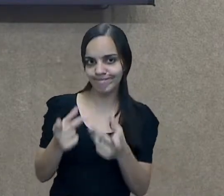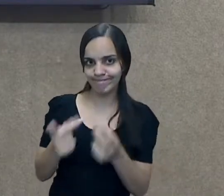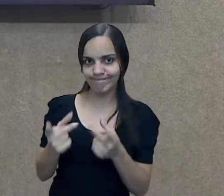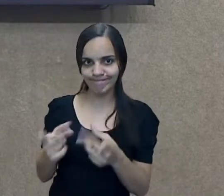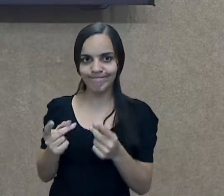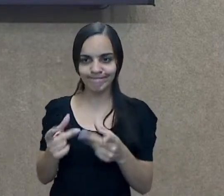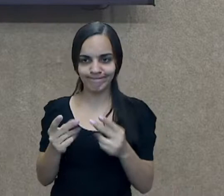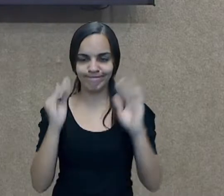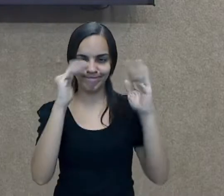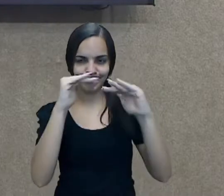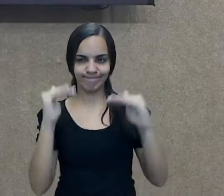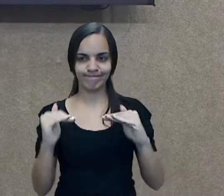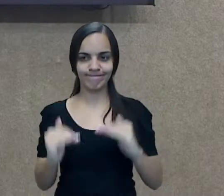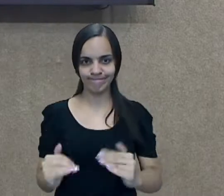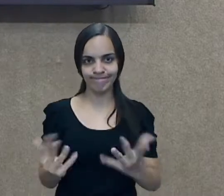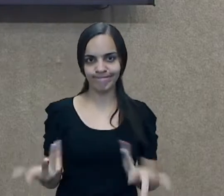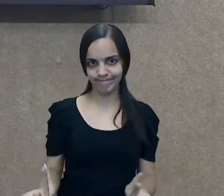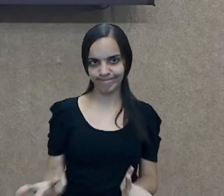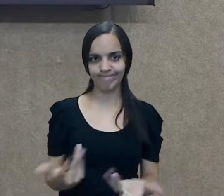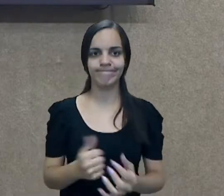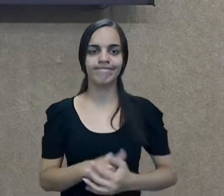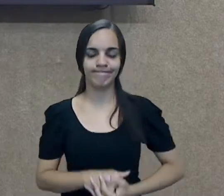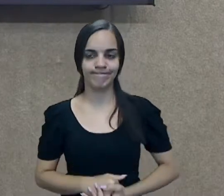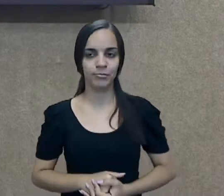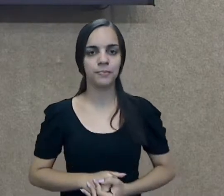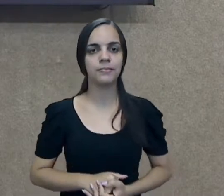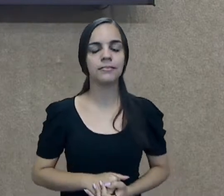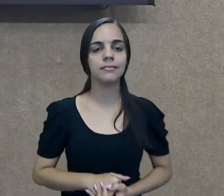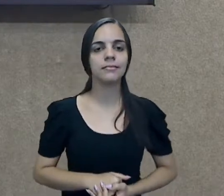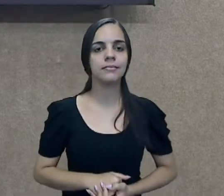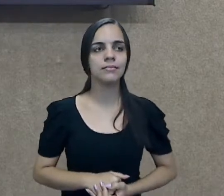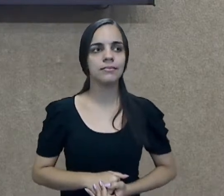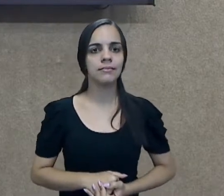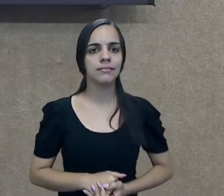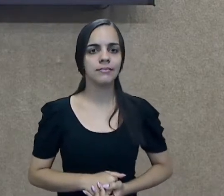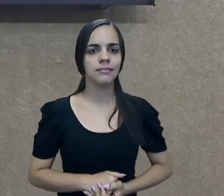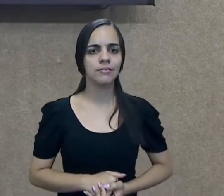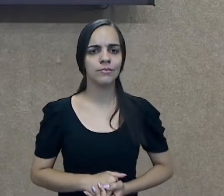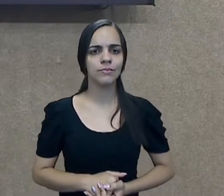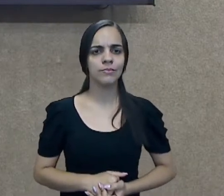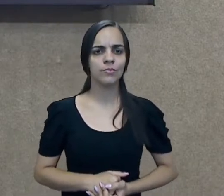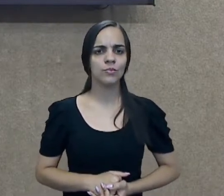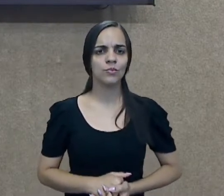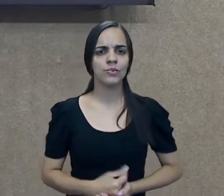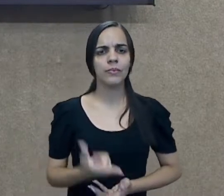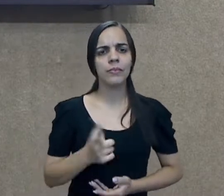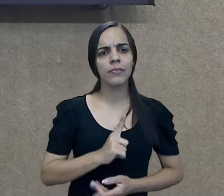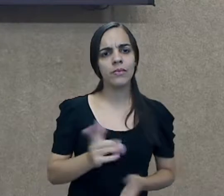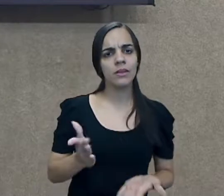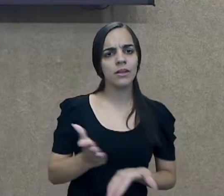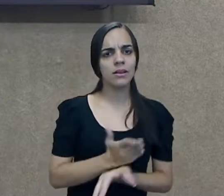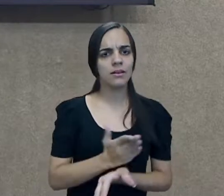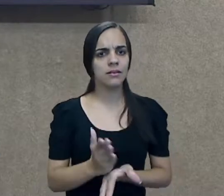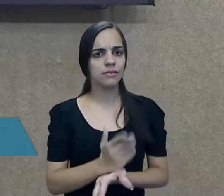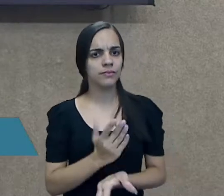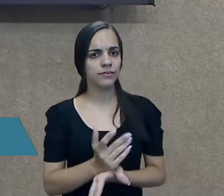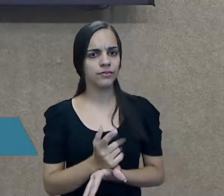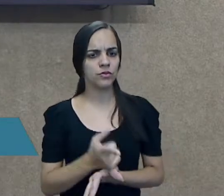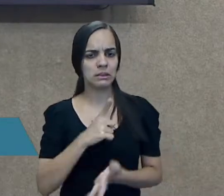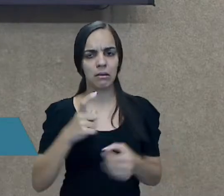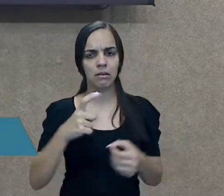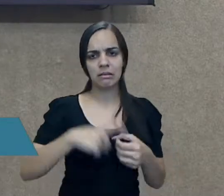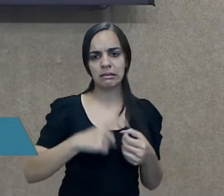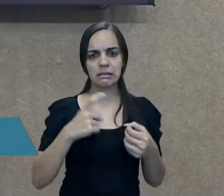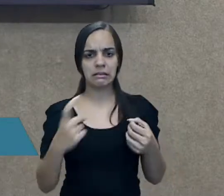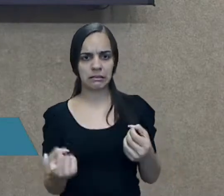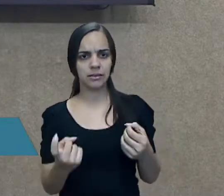as prateleiras dos supermercados. O cartel é um conjunto de empresas independentes que,